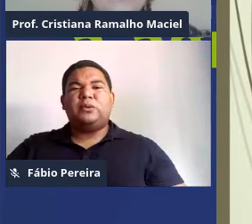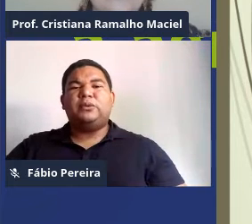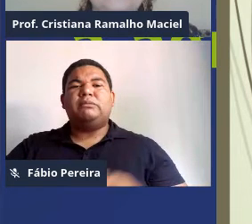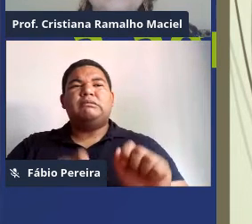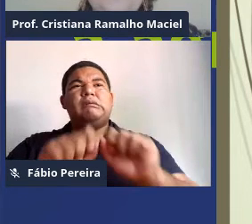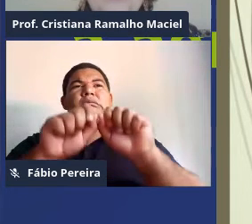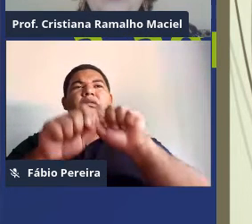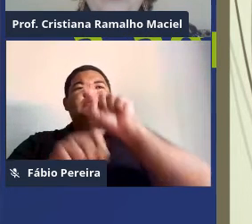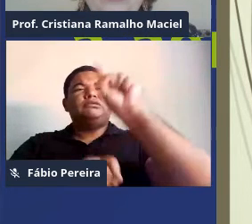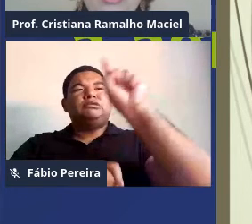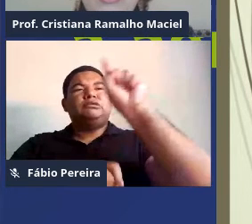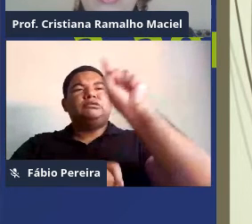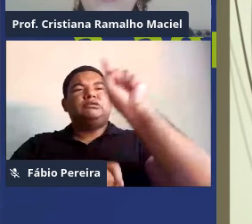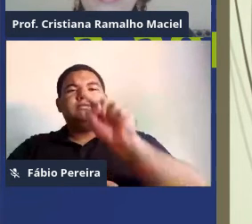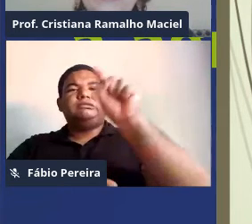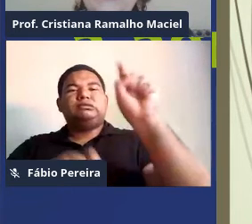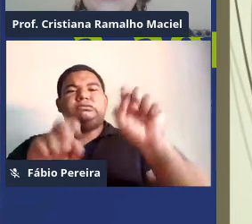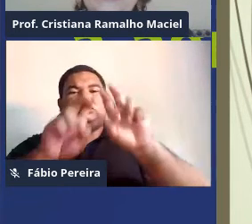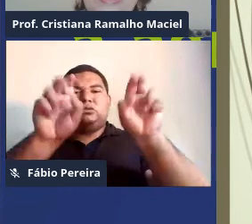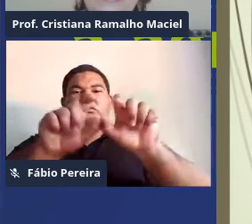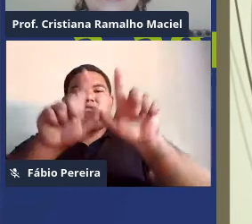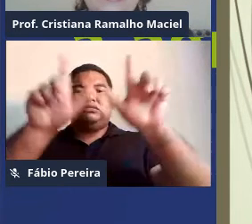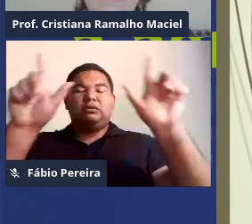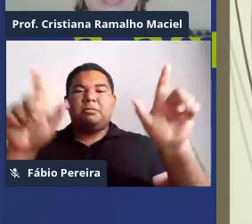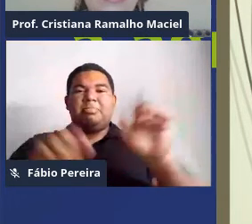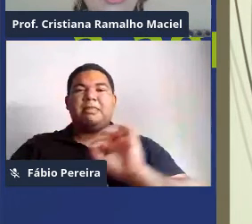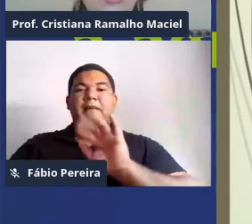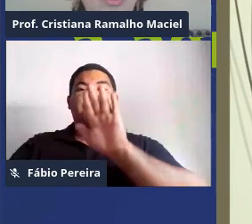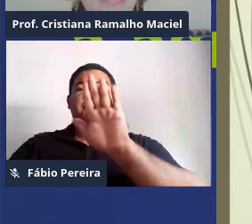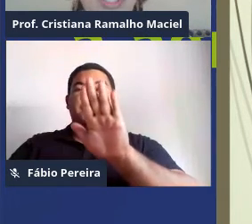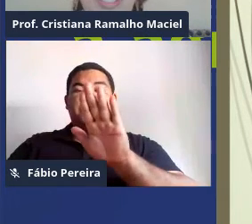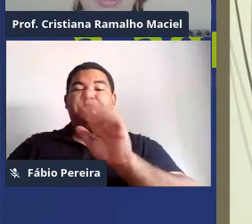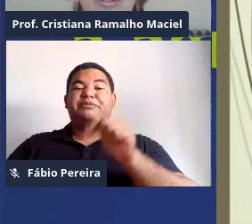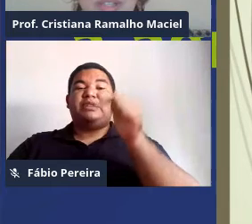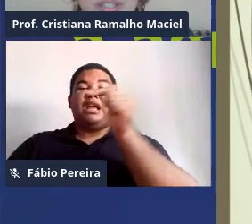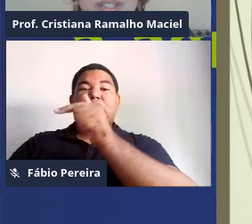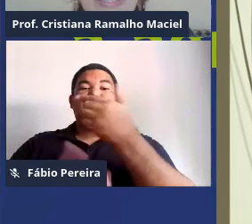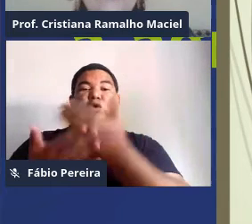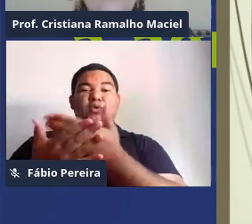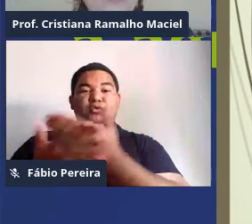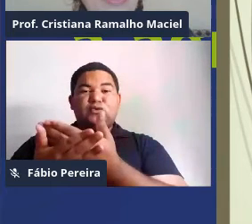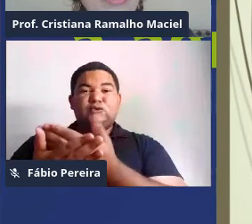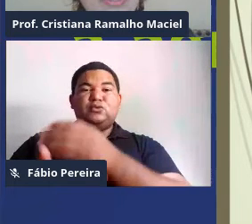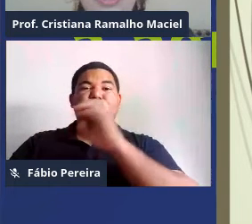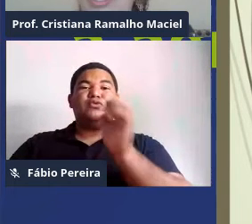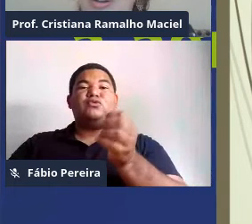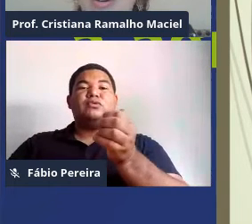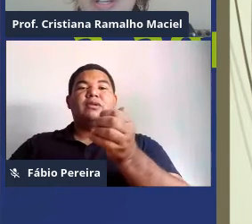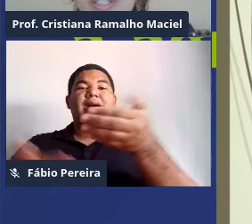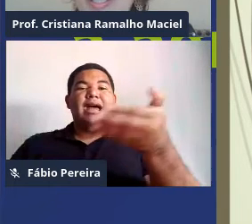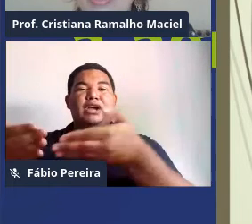é. Esses bilhões de sequências que saem dessas máquinas de novas gerações, são